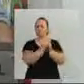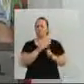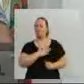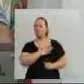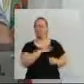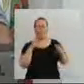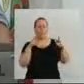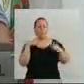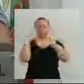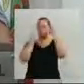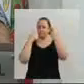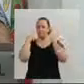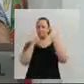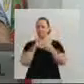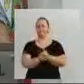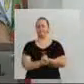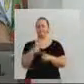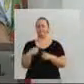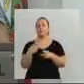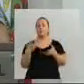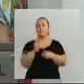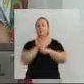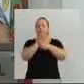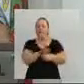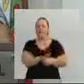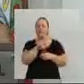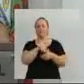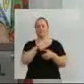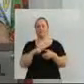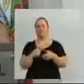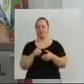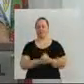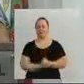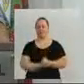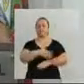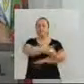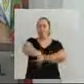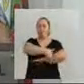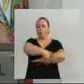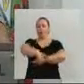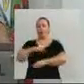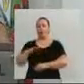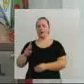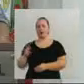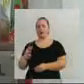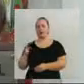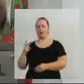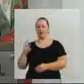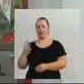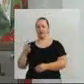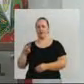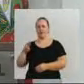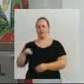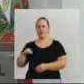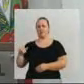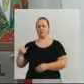de nossa cidade. A rua Herman Bartel, específico, passa pelo processo de pavimentação, Vossa Excelência ainda acompanhou nessa data, está lá sendo